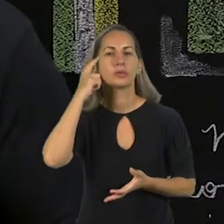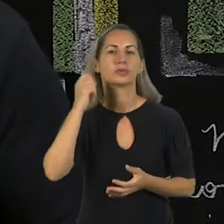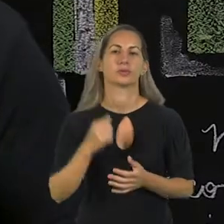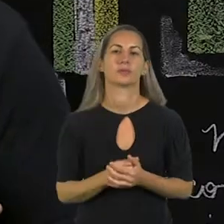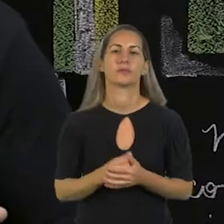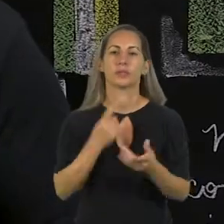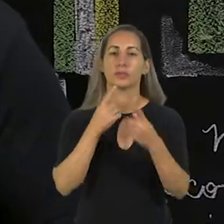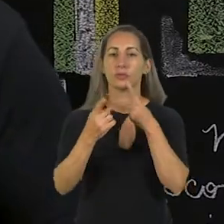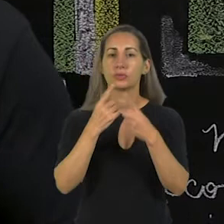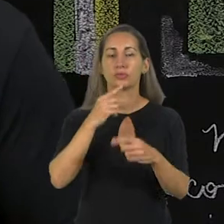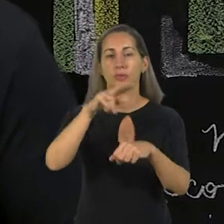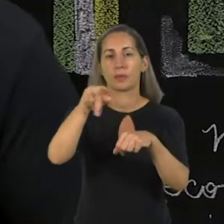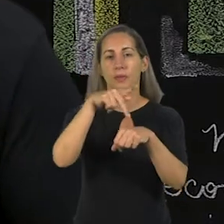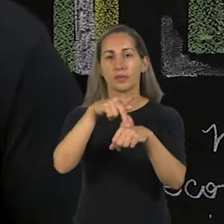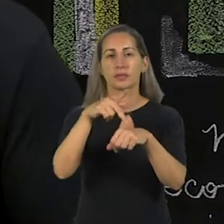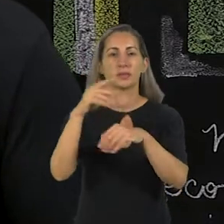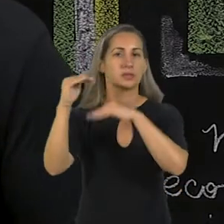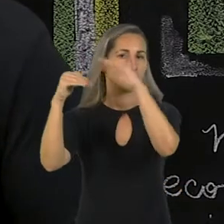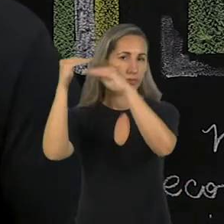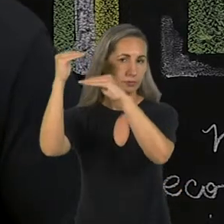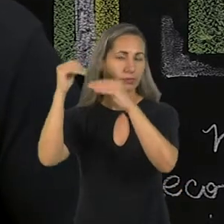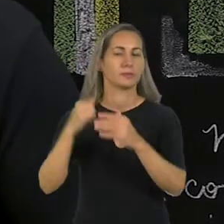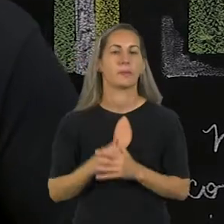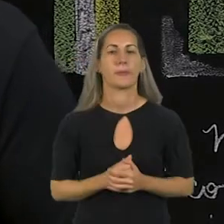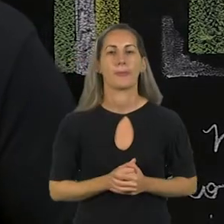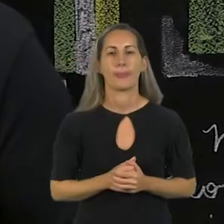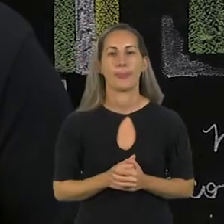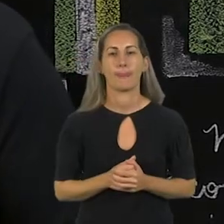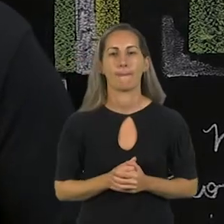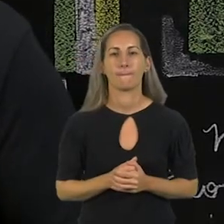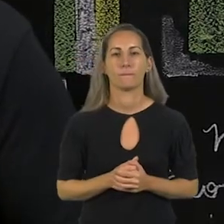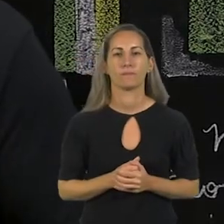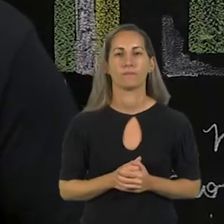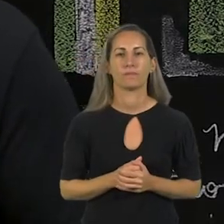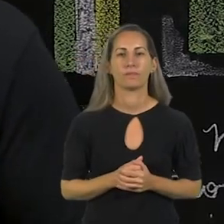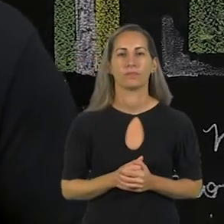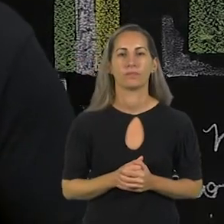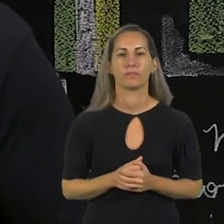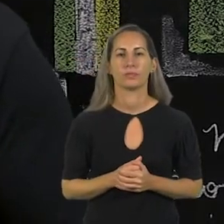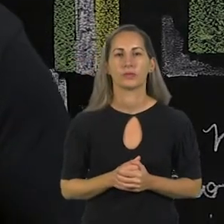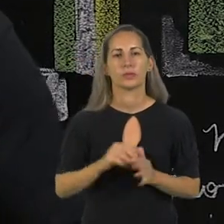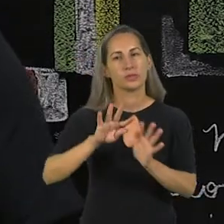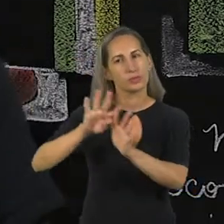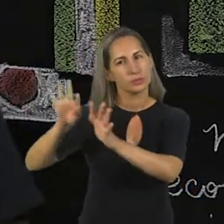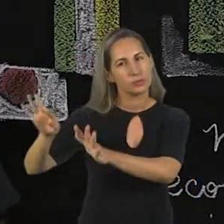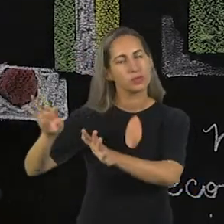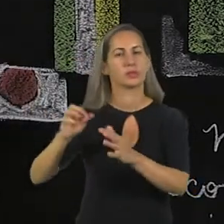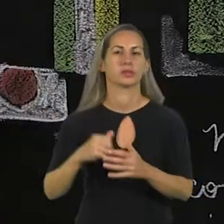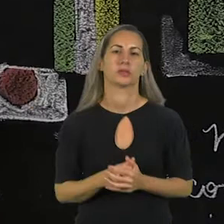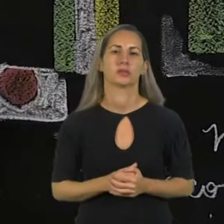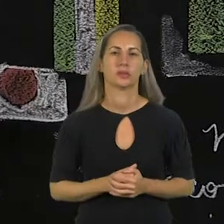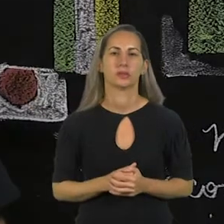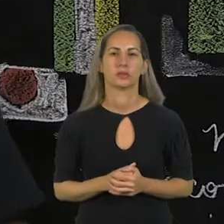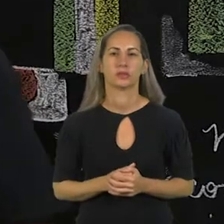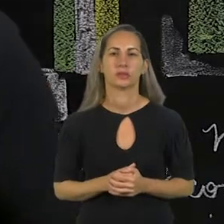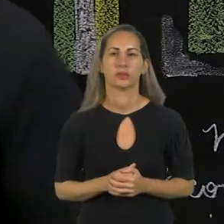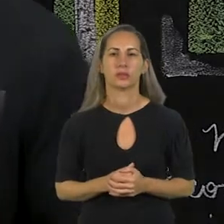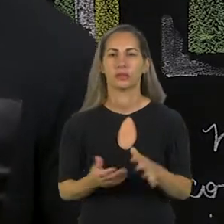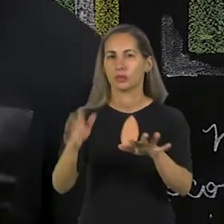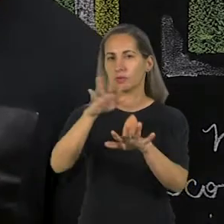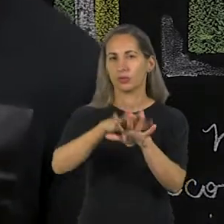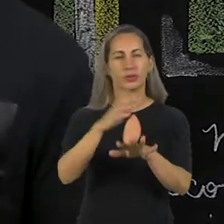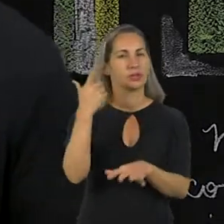de discussão de países desenvolvidos. Como ele é meio excludente, ele acaba não